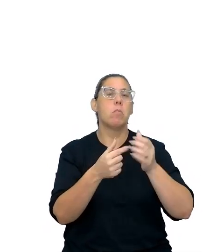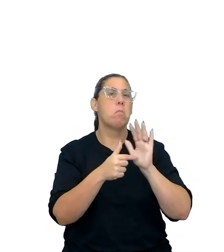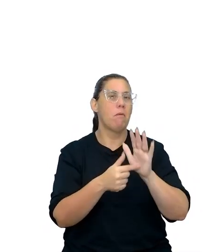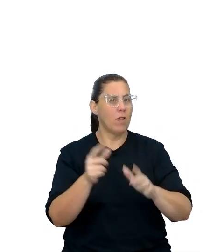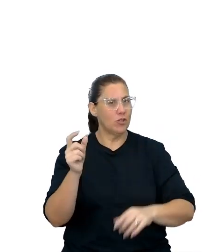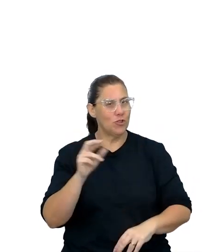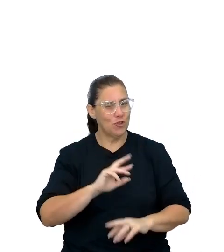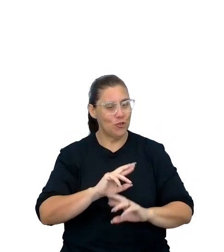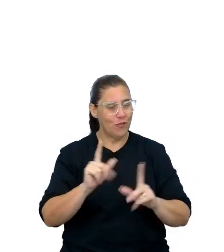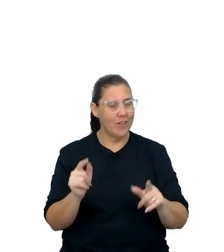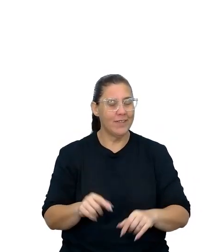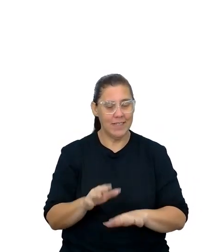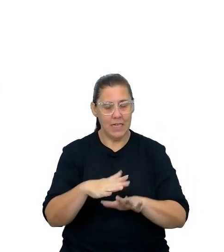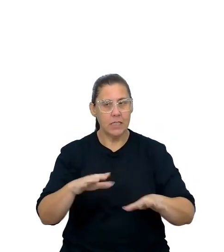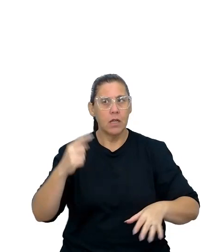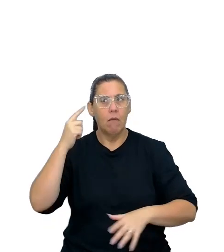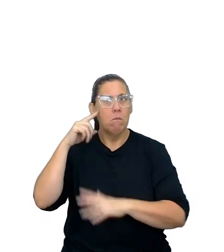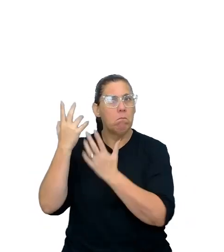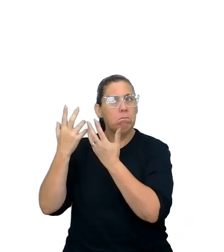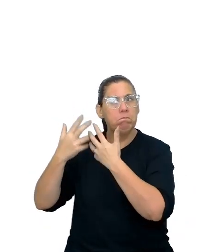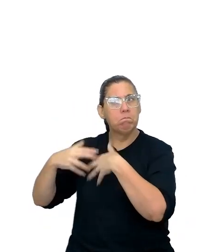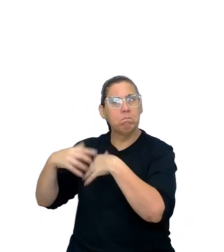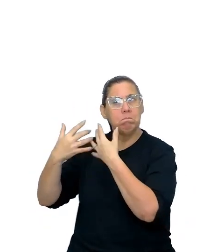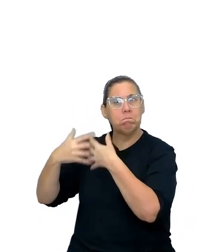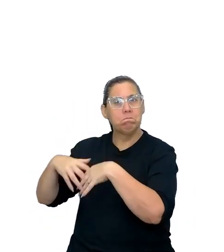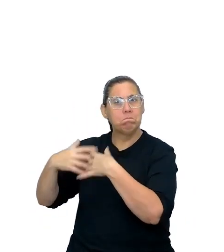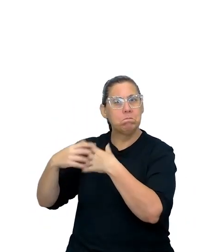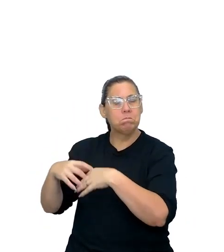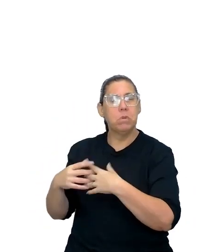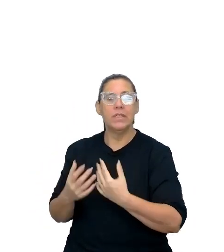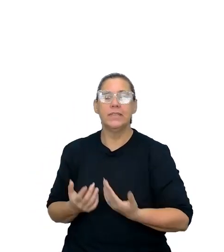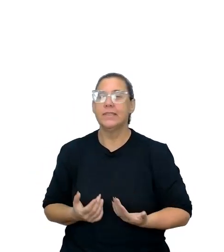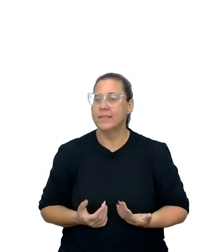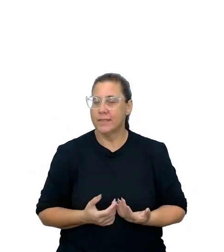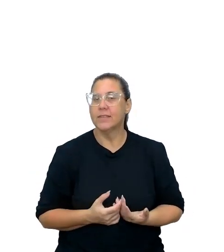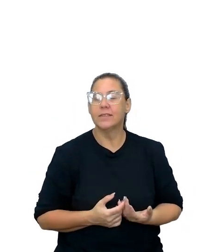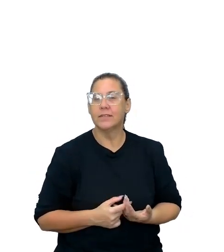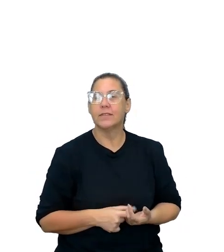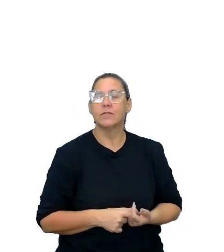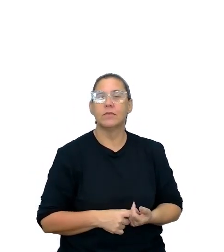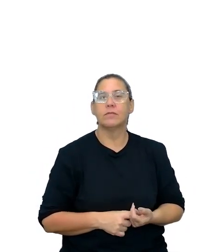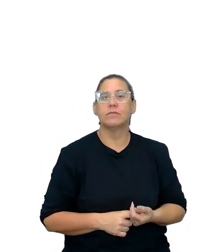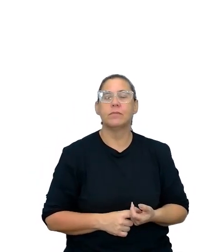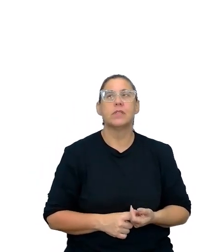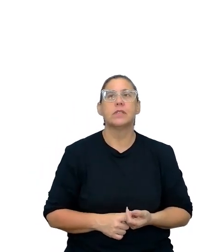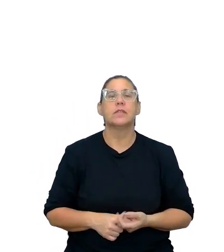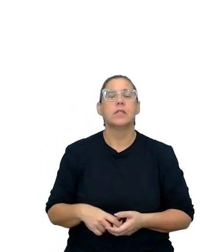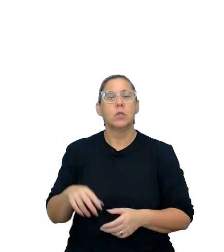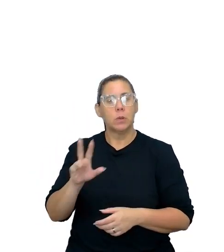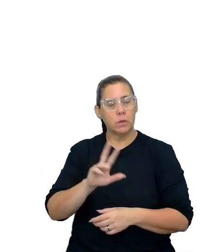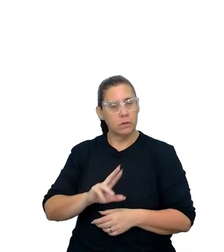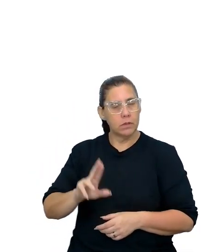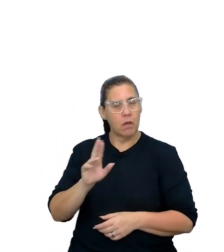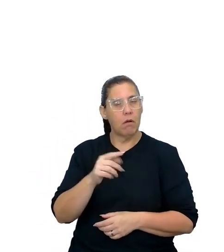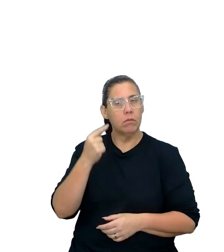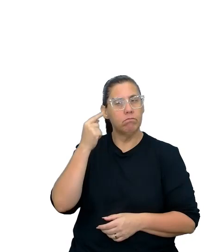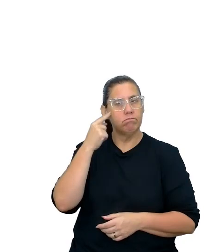E faz com que as crianças vão refletindo, vão pensando, né, estimulando aí seu raciocínio e